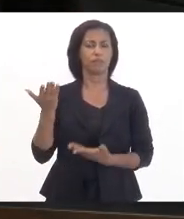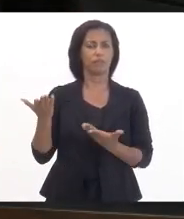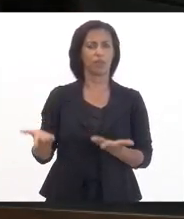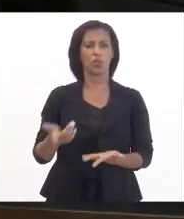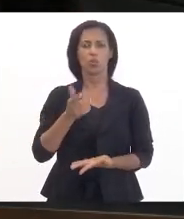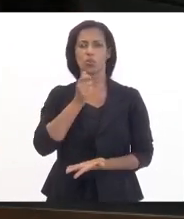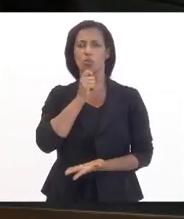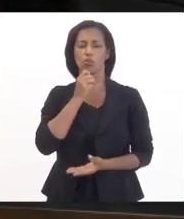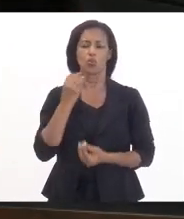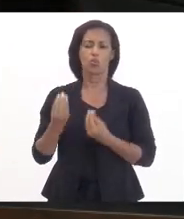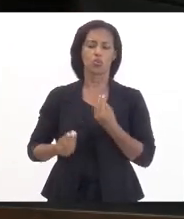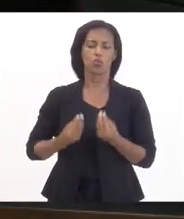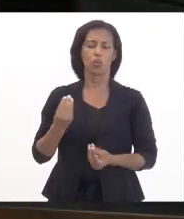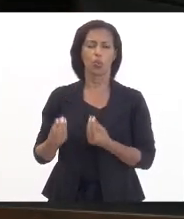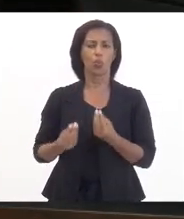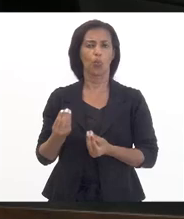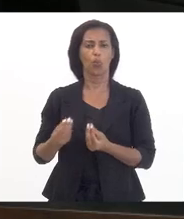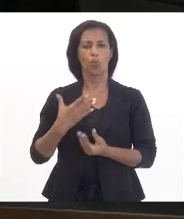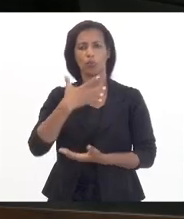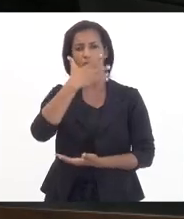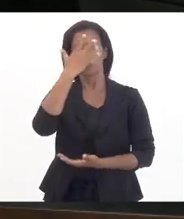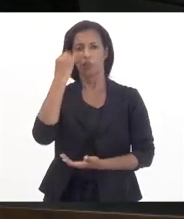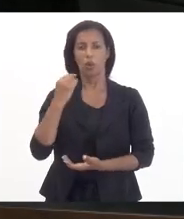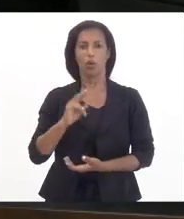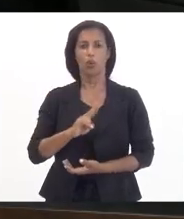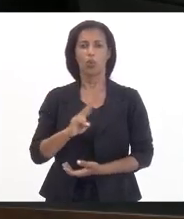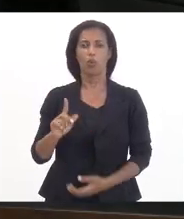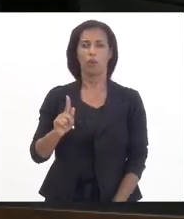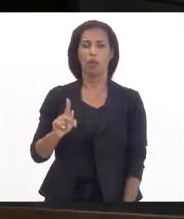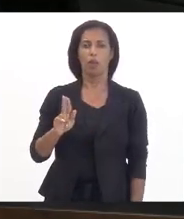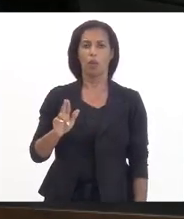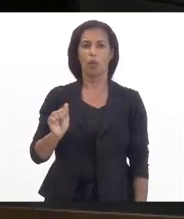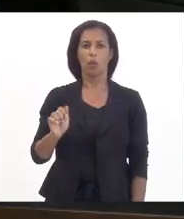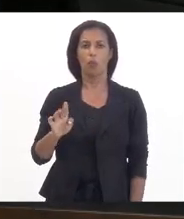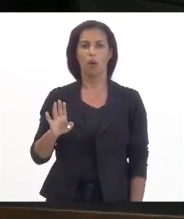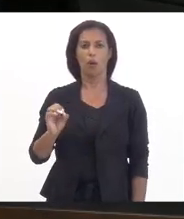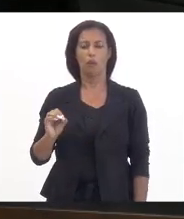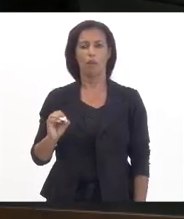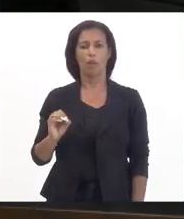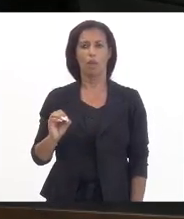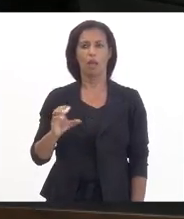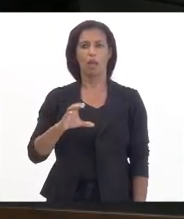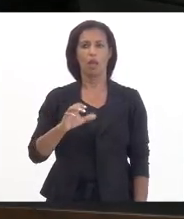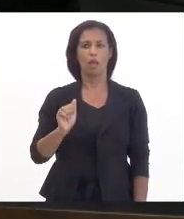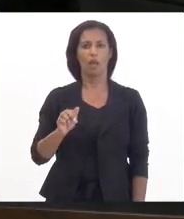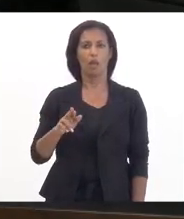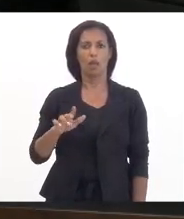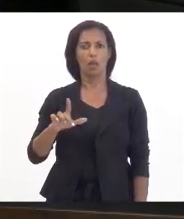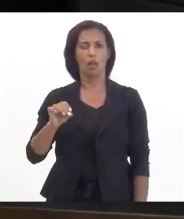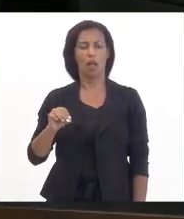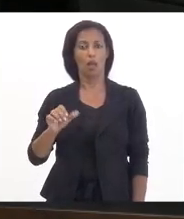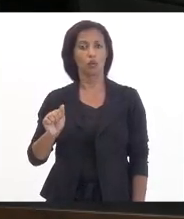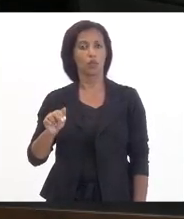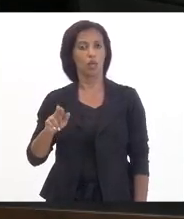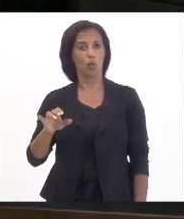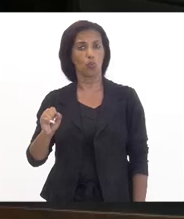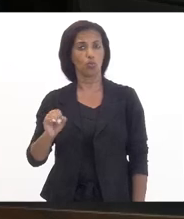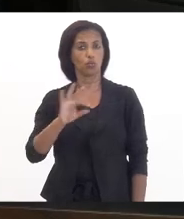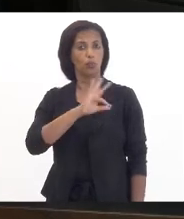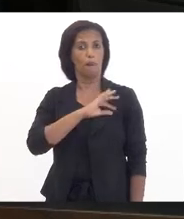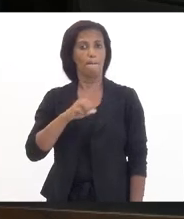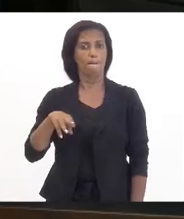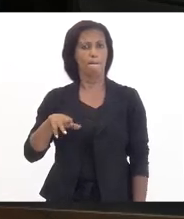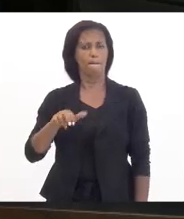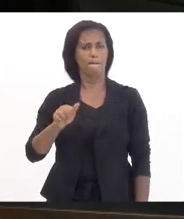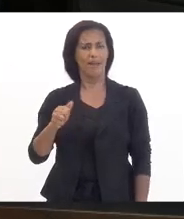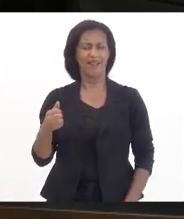tem como não citar o deputado Márcio Galberto, o deputado Carlos Augusto e a deputada Marta Rocha, acho